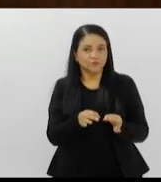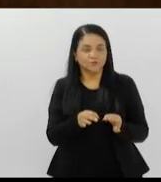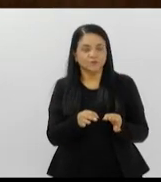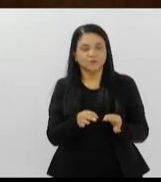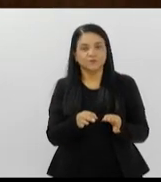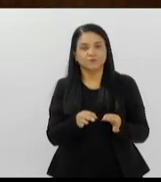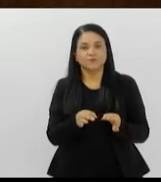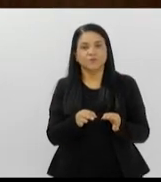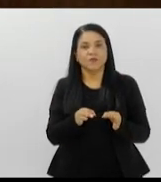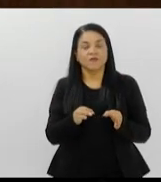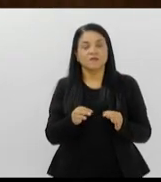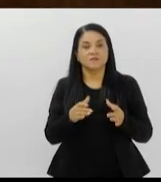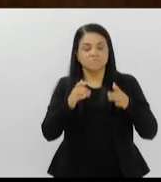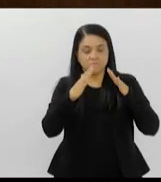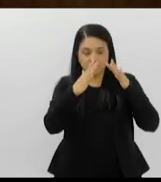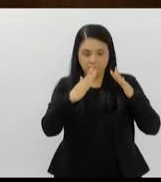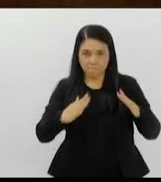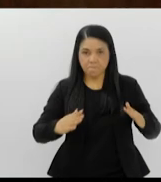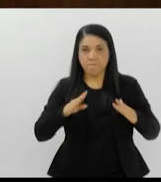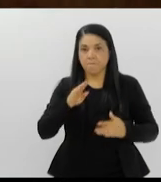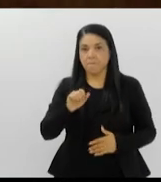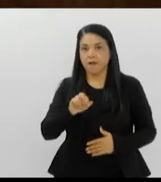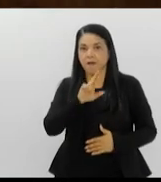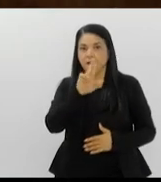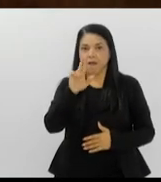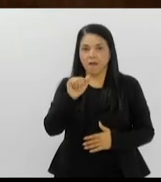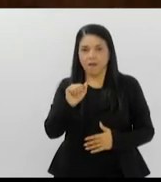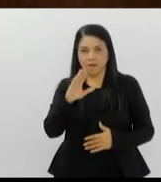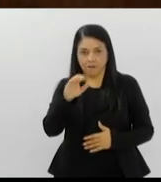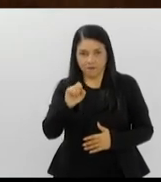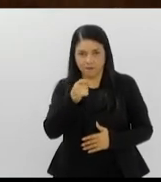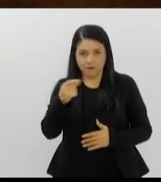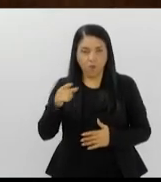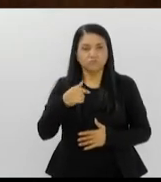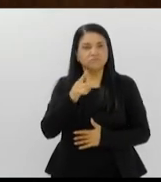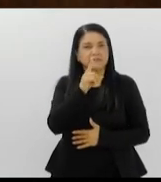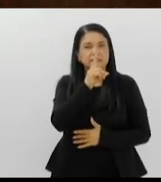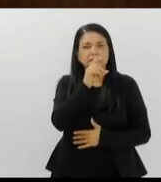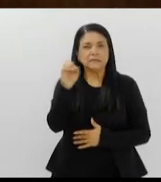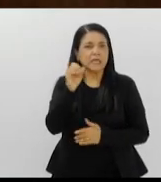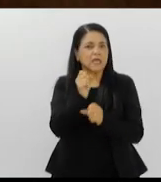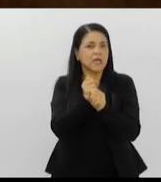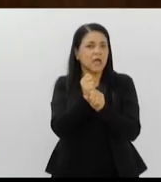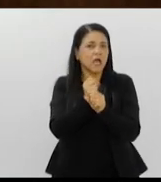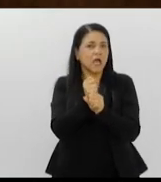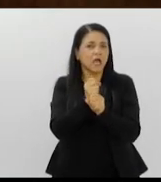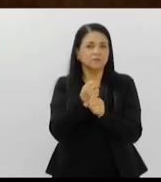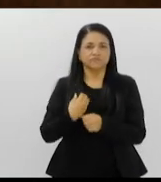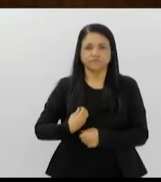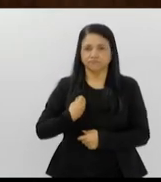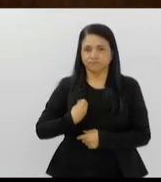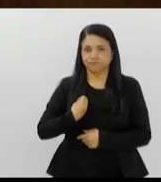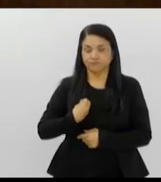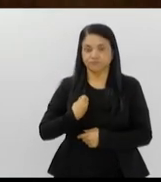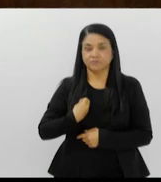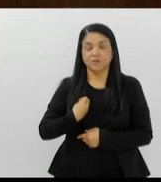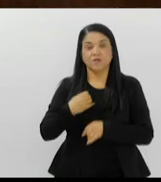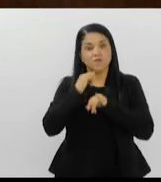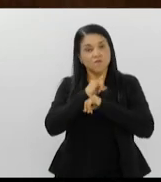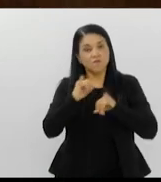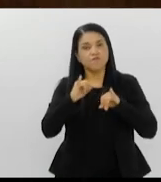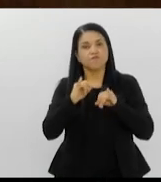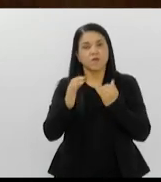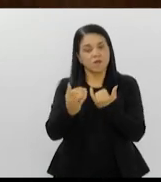quando esse barracão, né, com mais de 100 anos de existência, declará-lo,